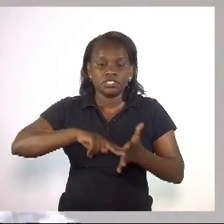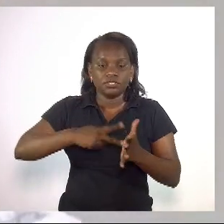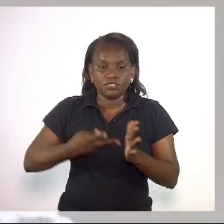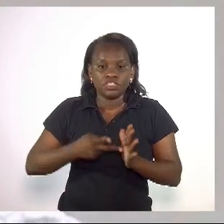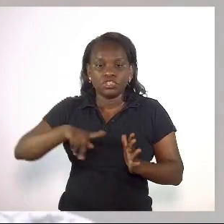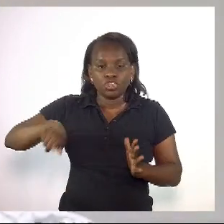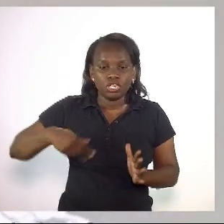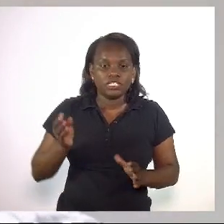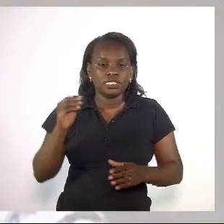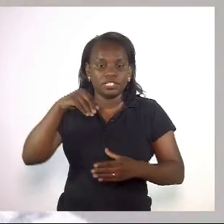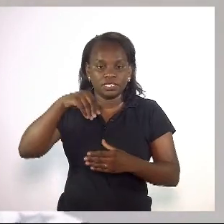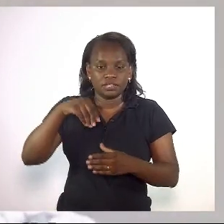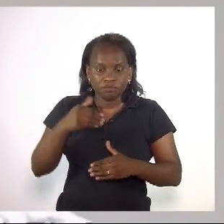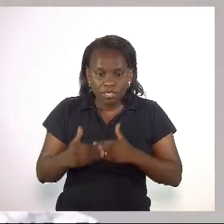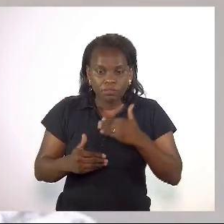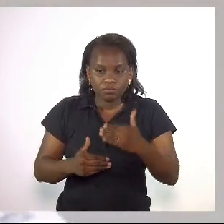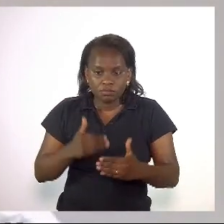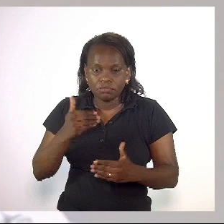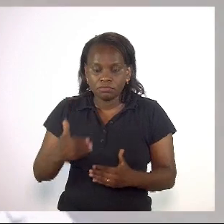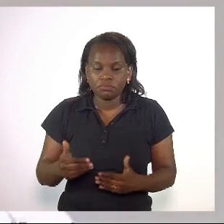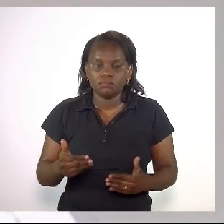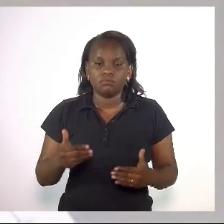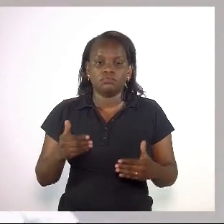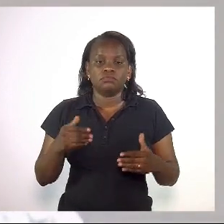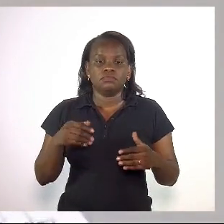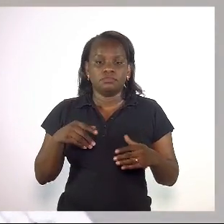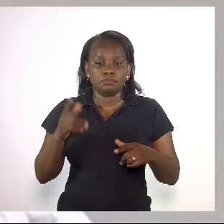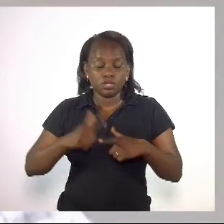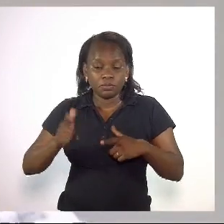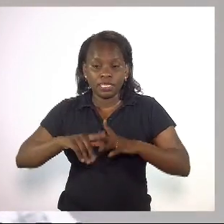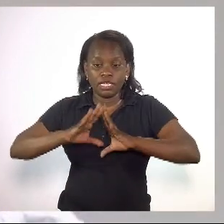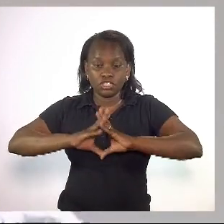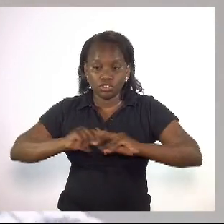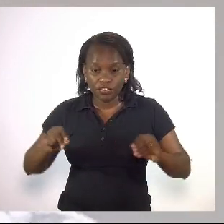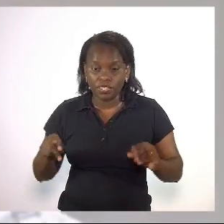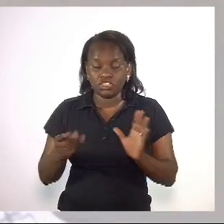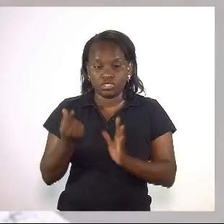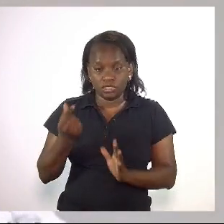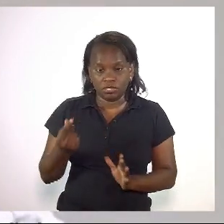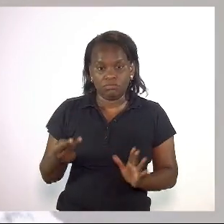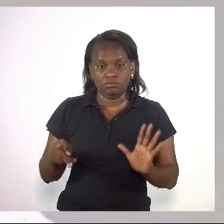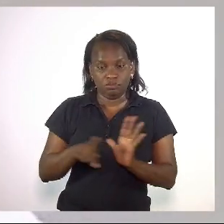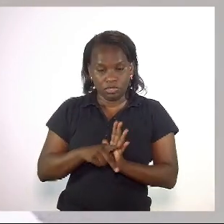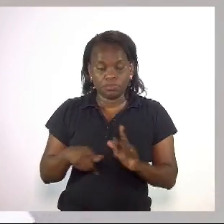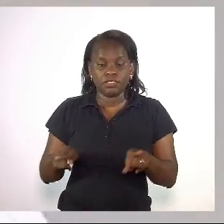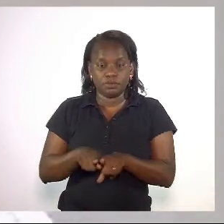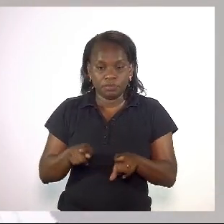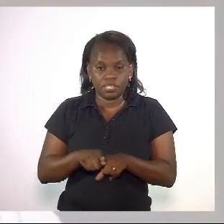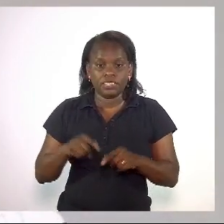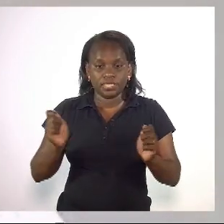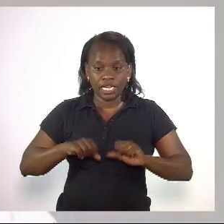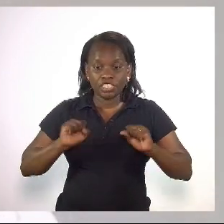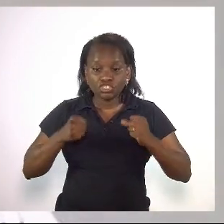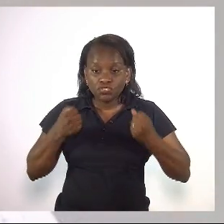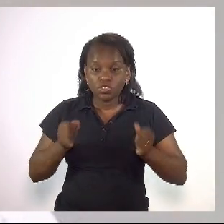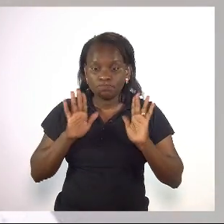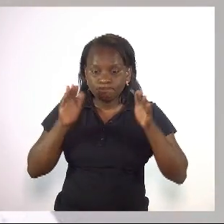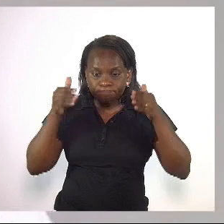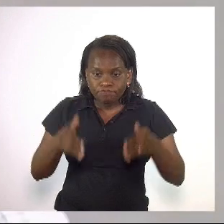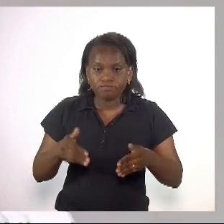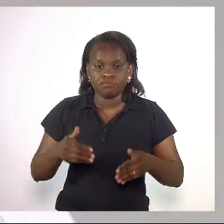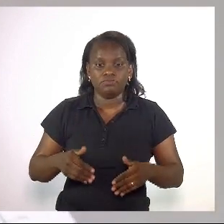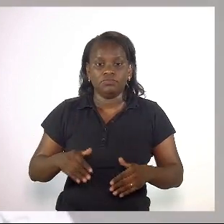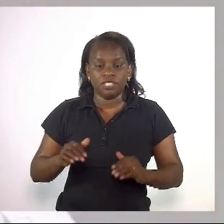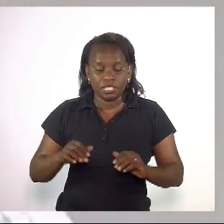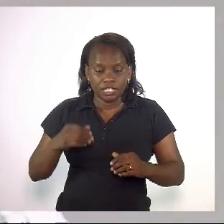que nós estamos dando passos para resolvermos a questão financeira e podermos nos dedicar à questão da qualidade